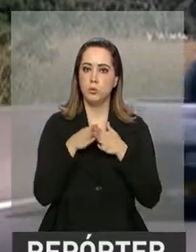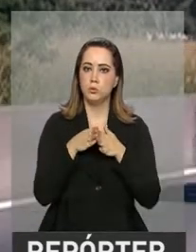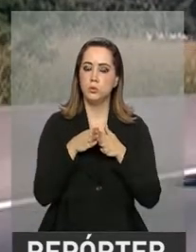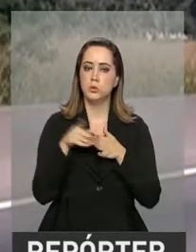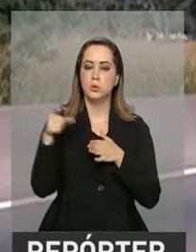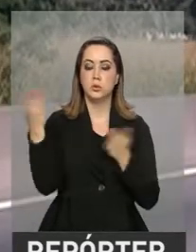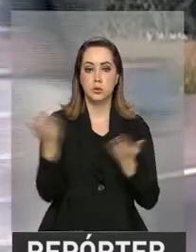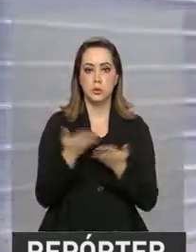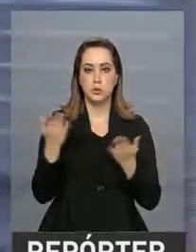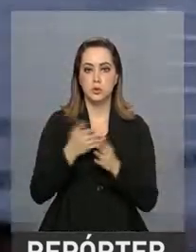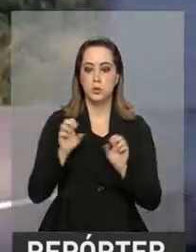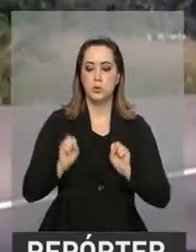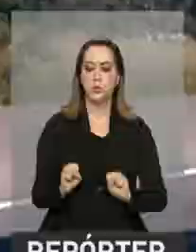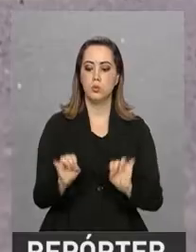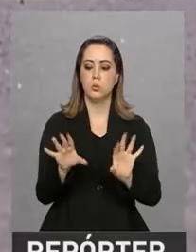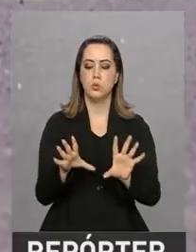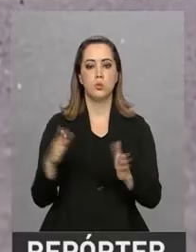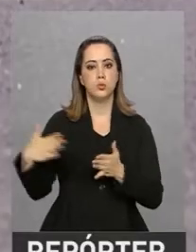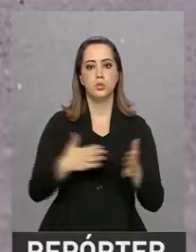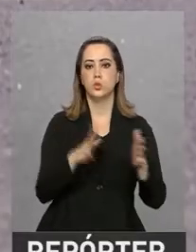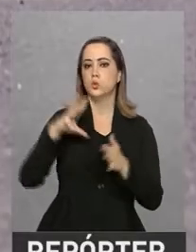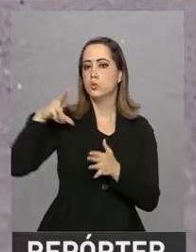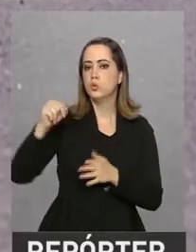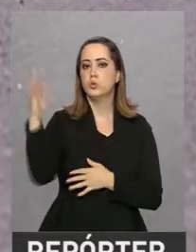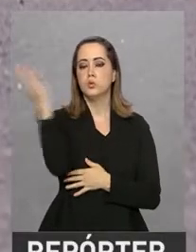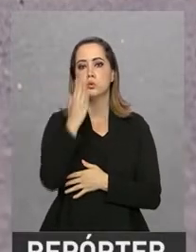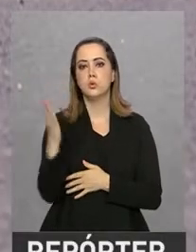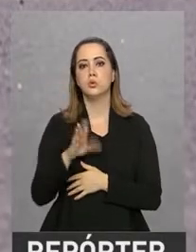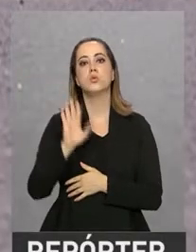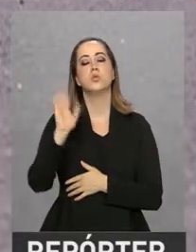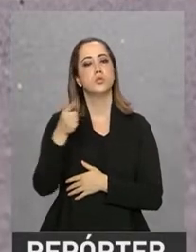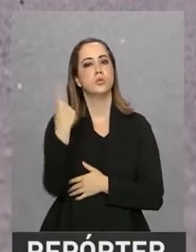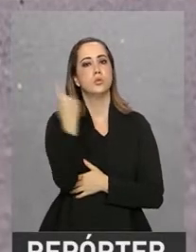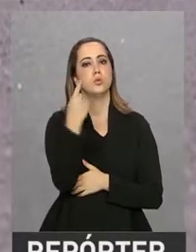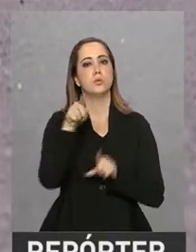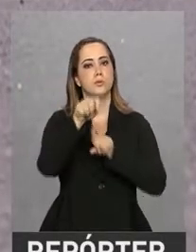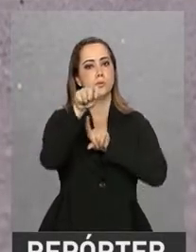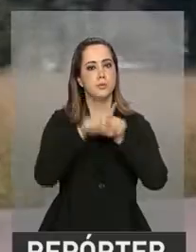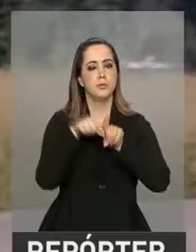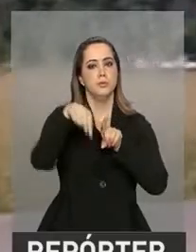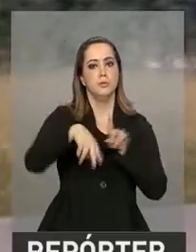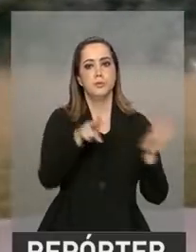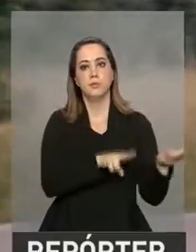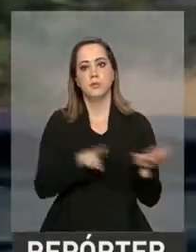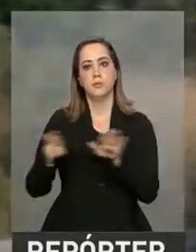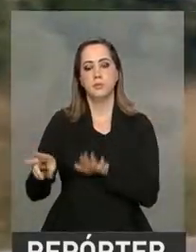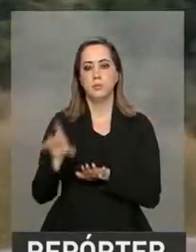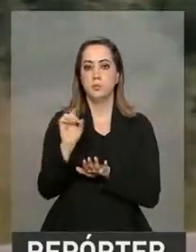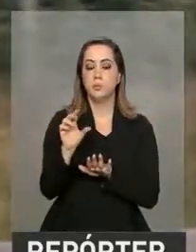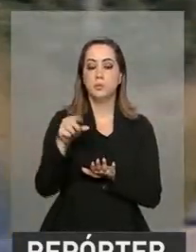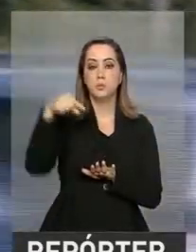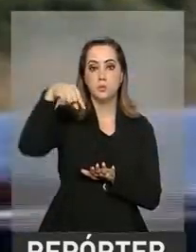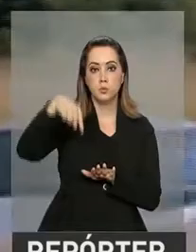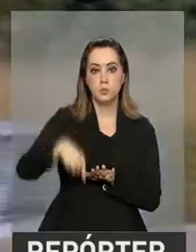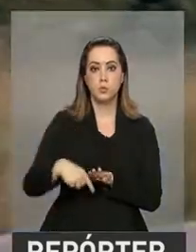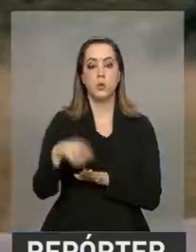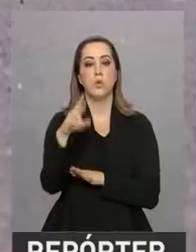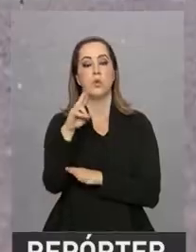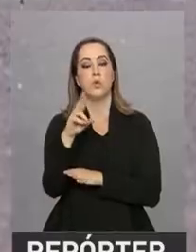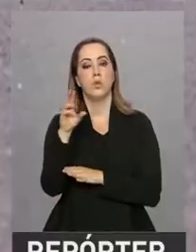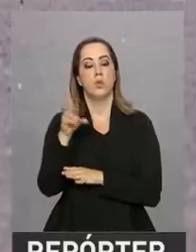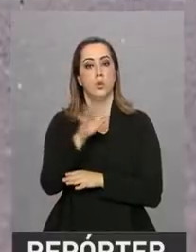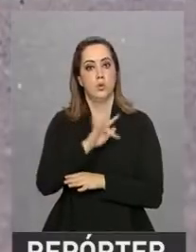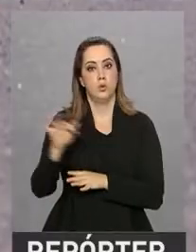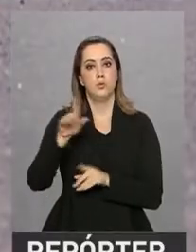durante o dia nas rodovias de todo o brasil completou um mês nesta semana e somente em rodovias federais foram